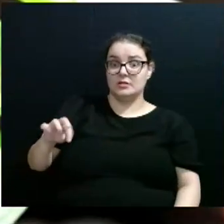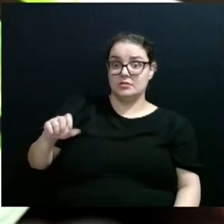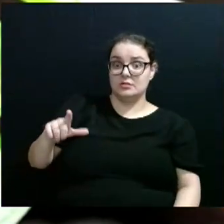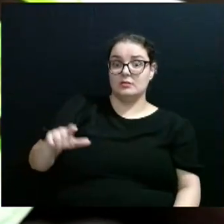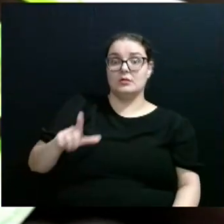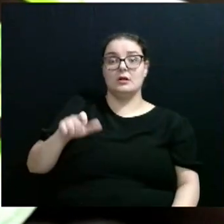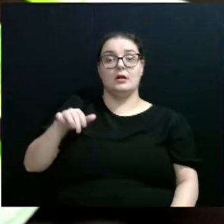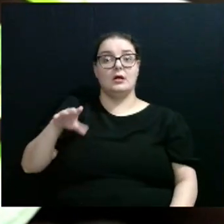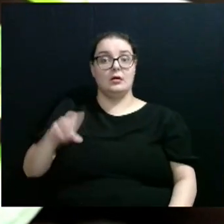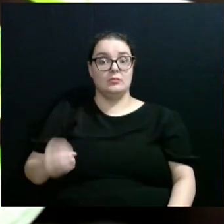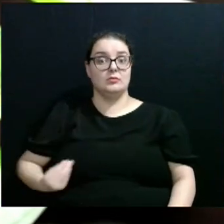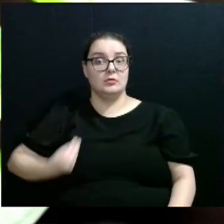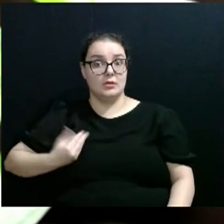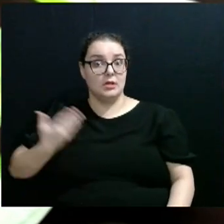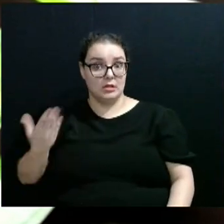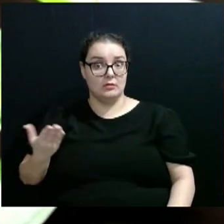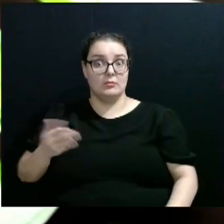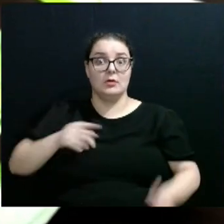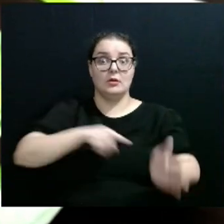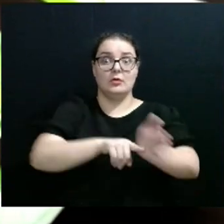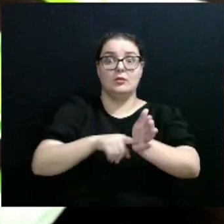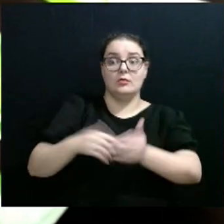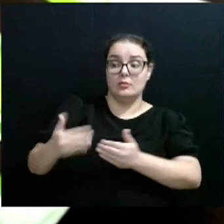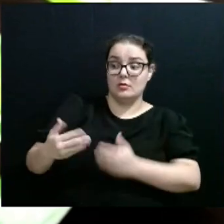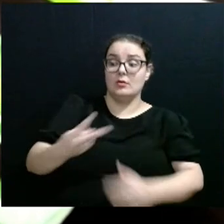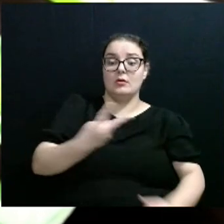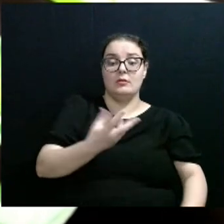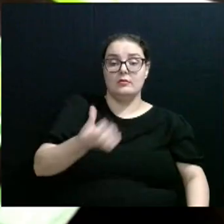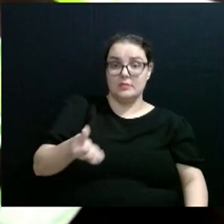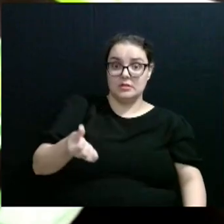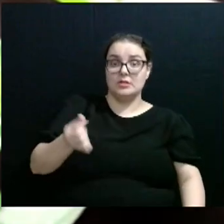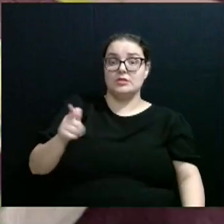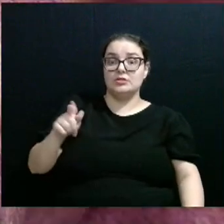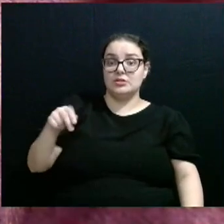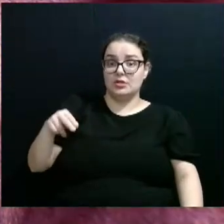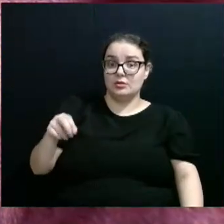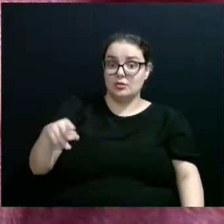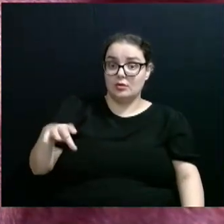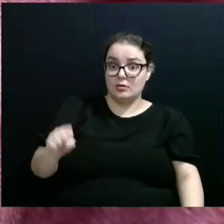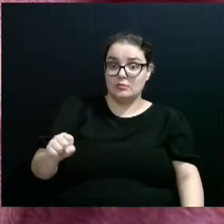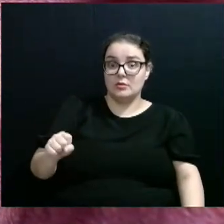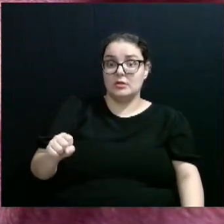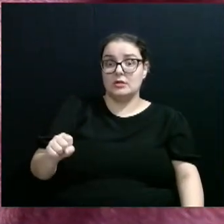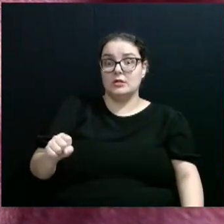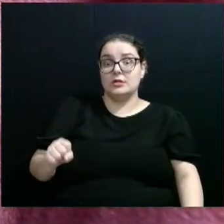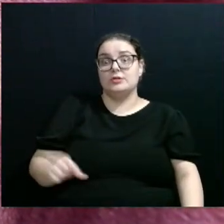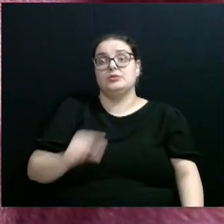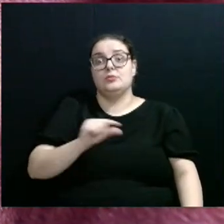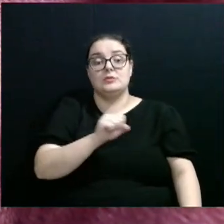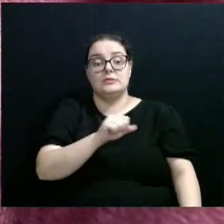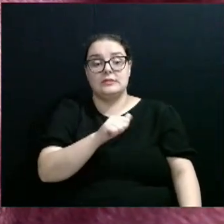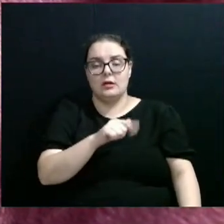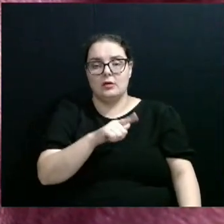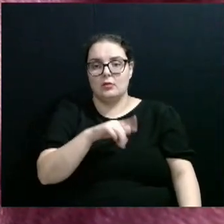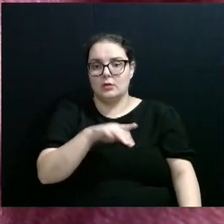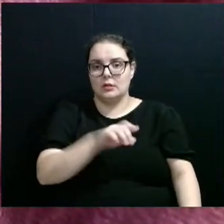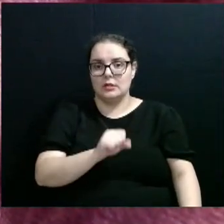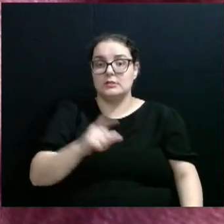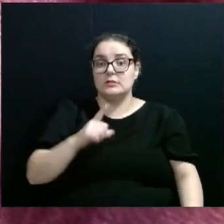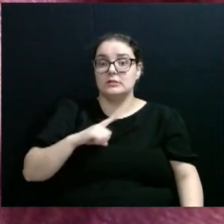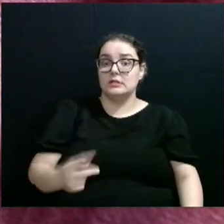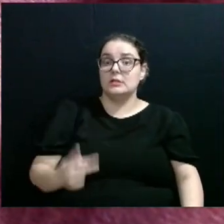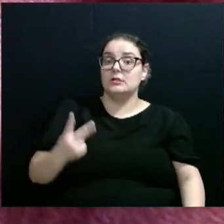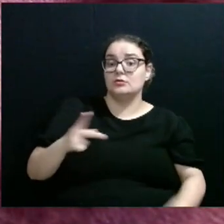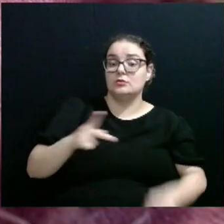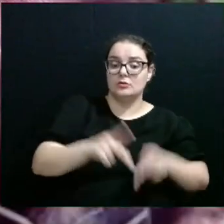pesquisadores sequenciaram 26 genomas de restos de saolas e descobriram que existem duas populações